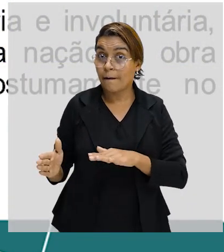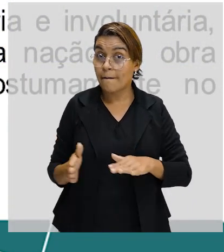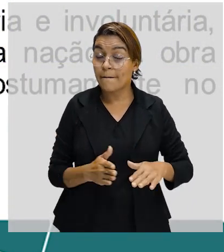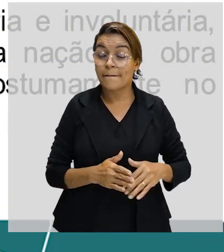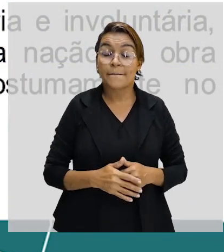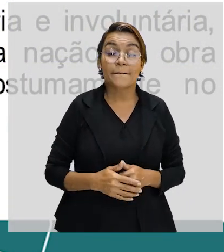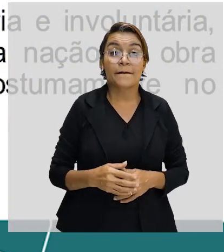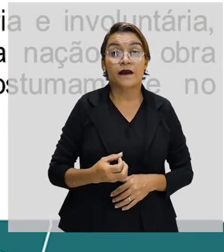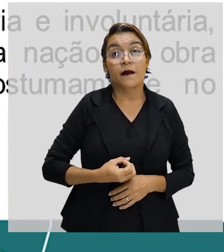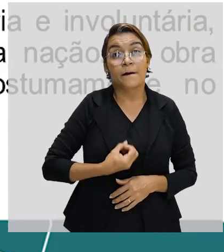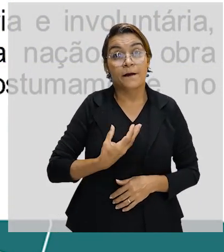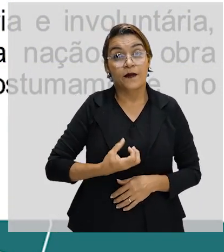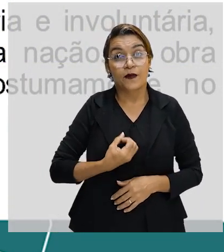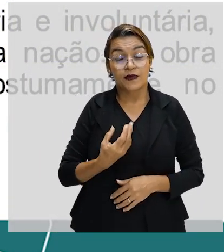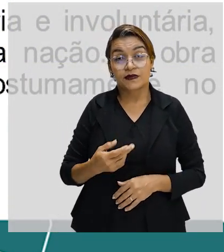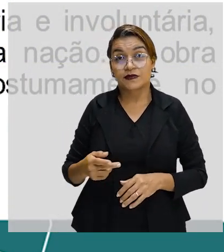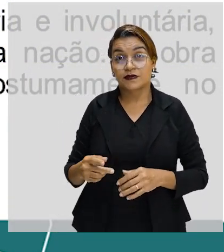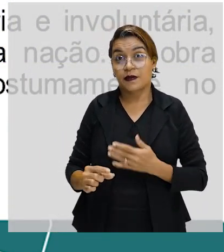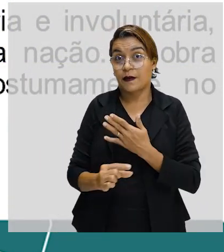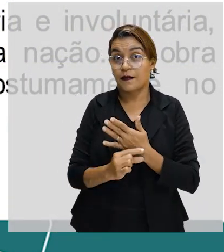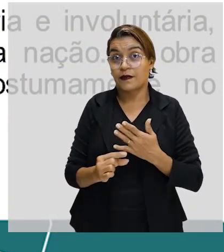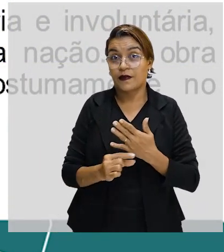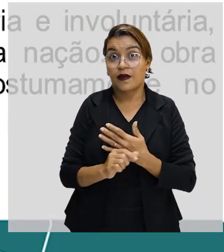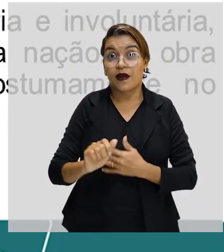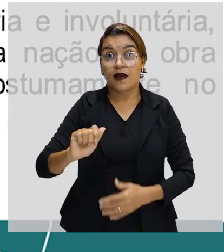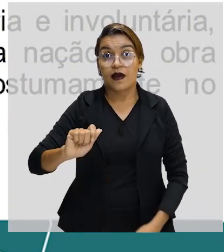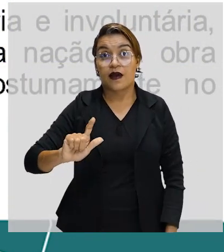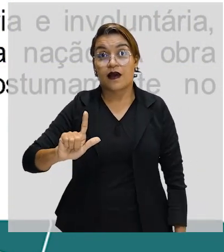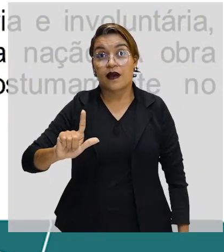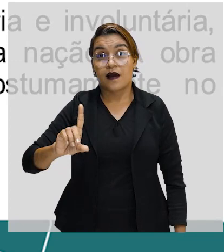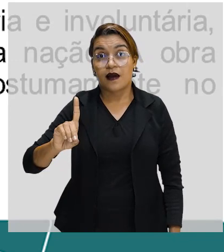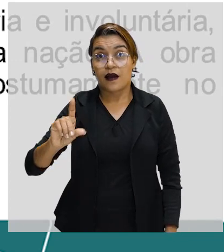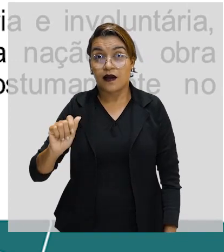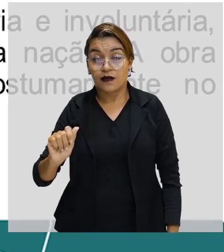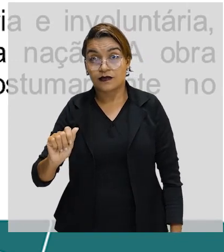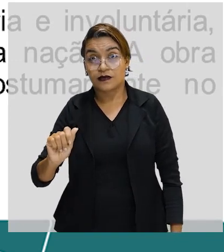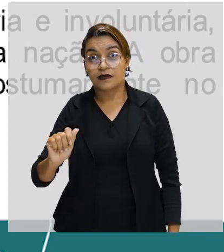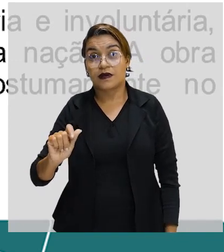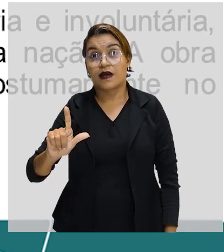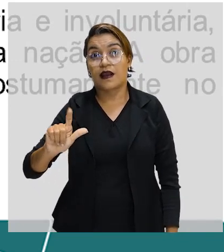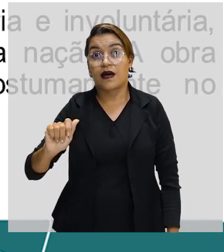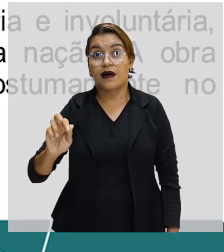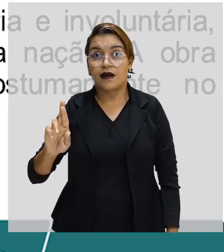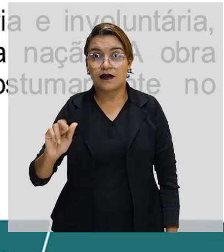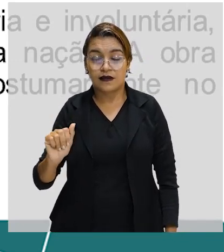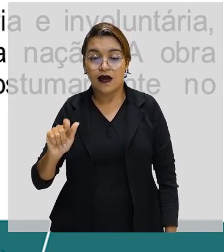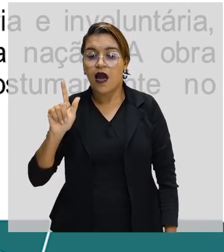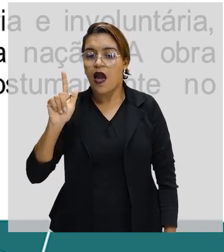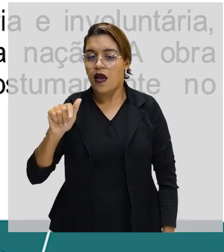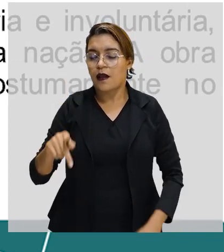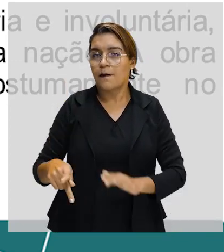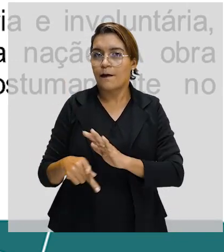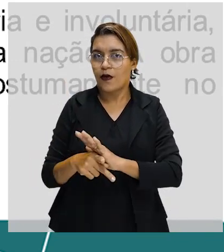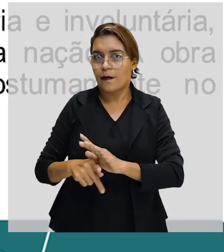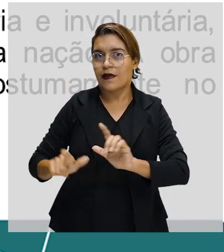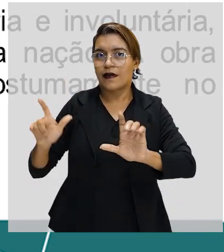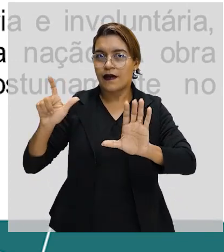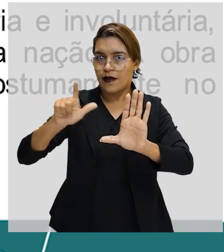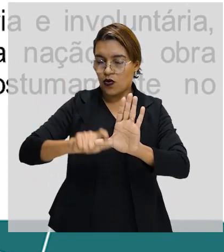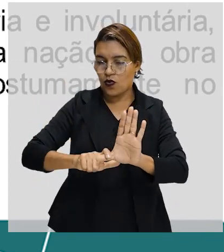é da Alda Lara ela é precursora da poesia angolana tá ela também é trata da